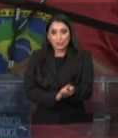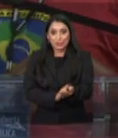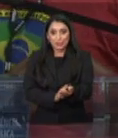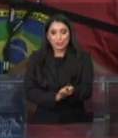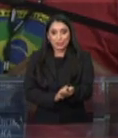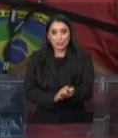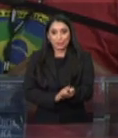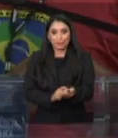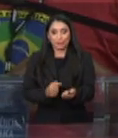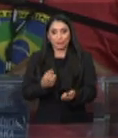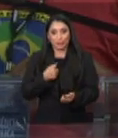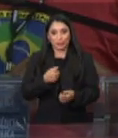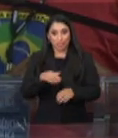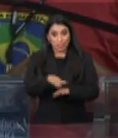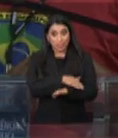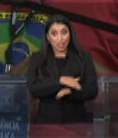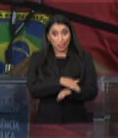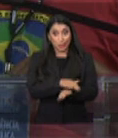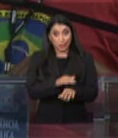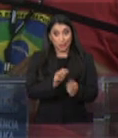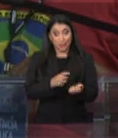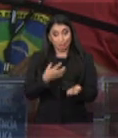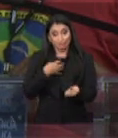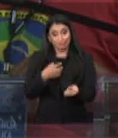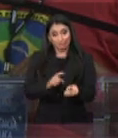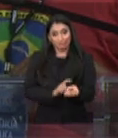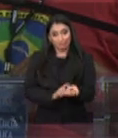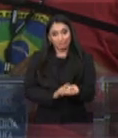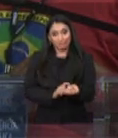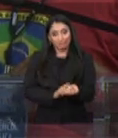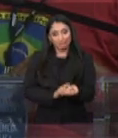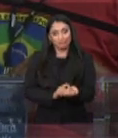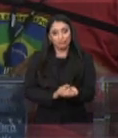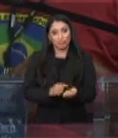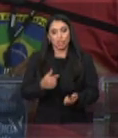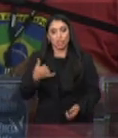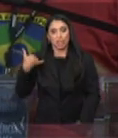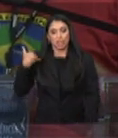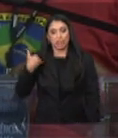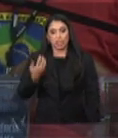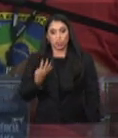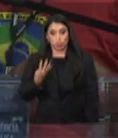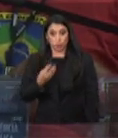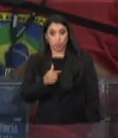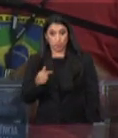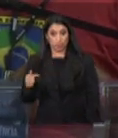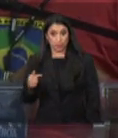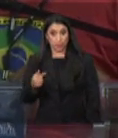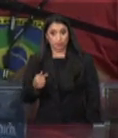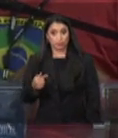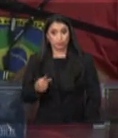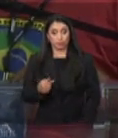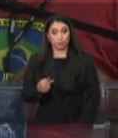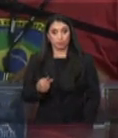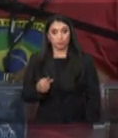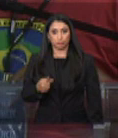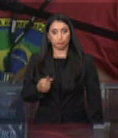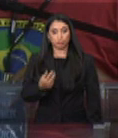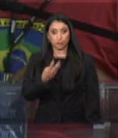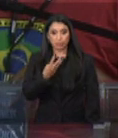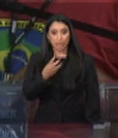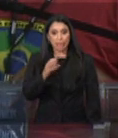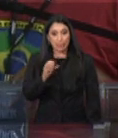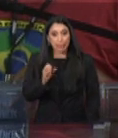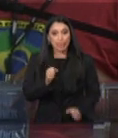porque eu acho que a gente da rua fica muito nervoso Eu Tenho 47 anos 30 deles